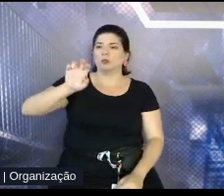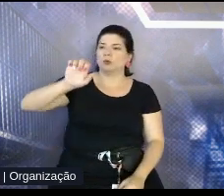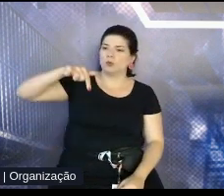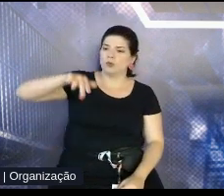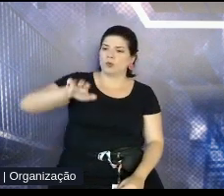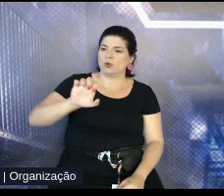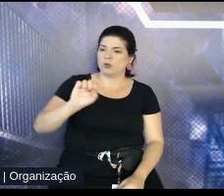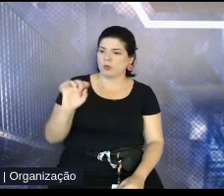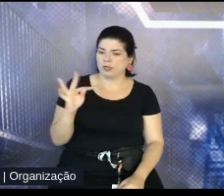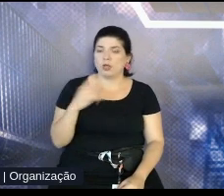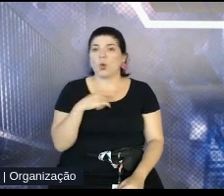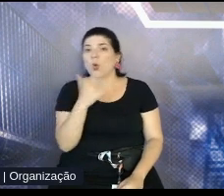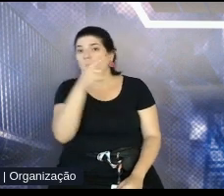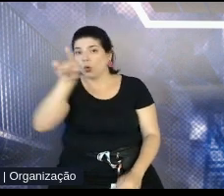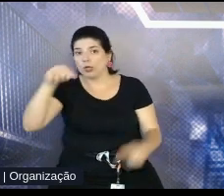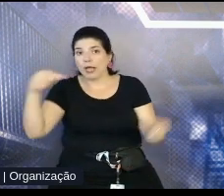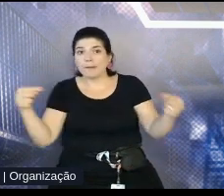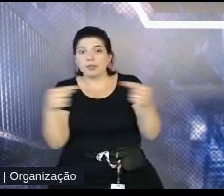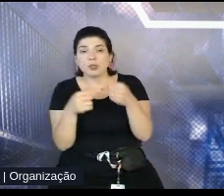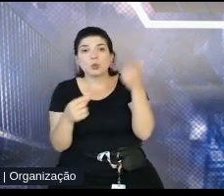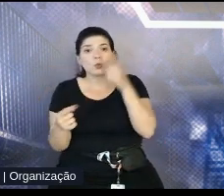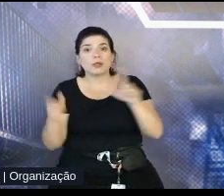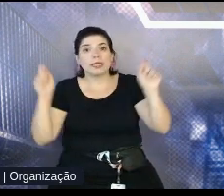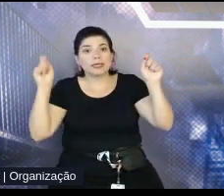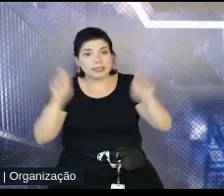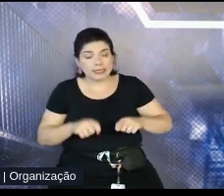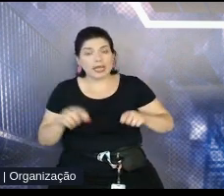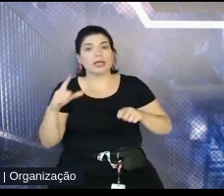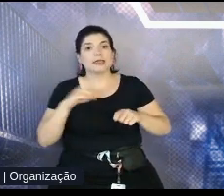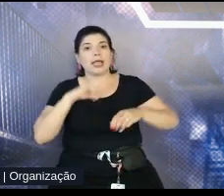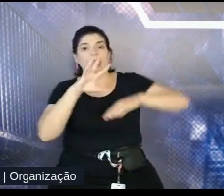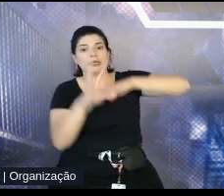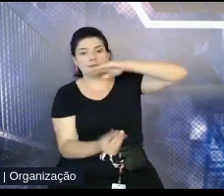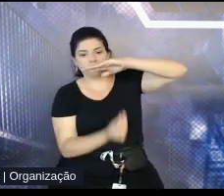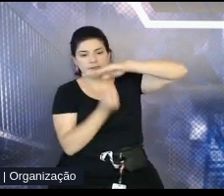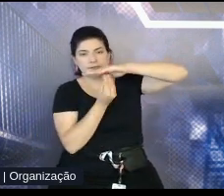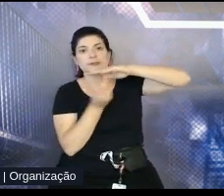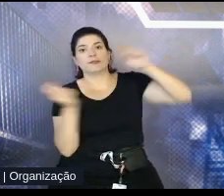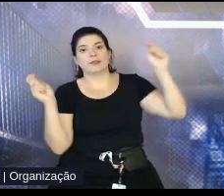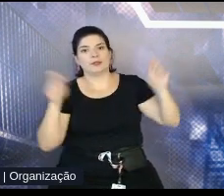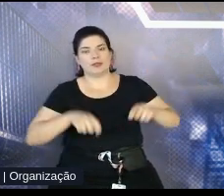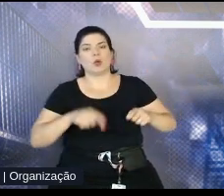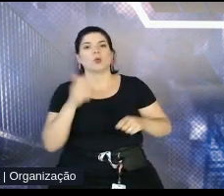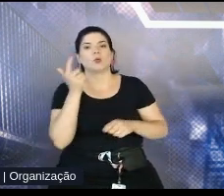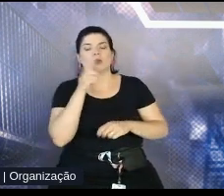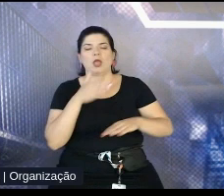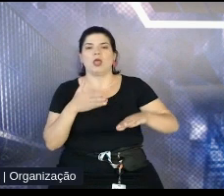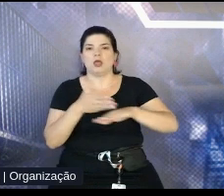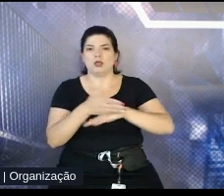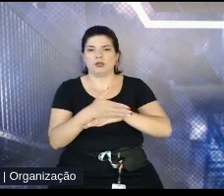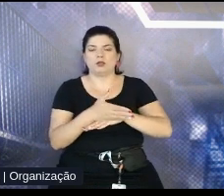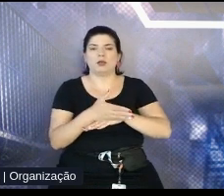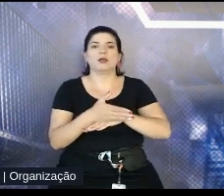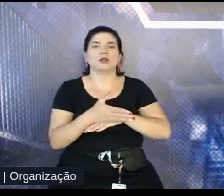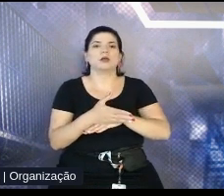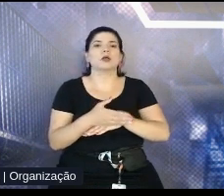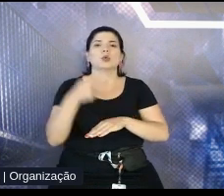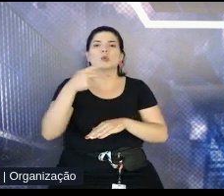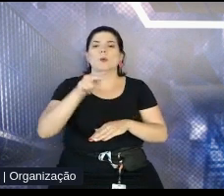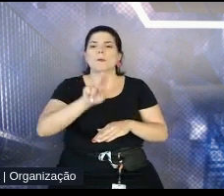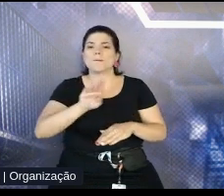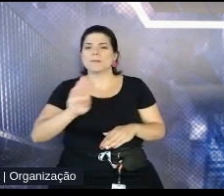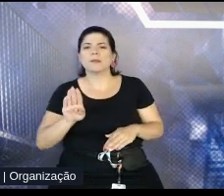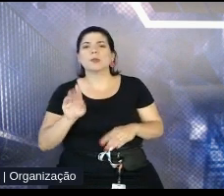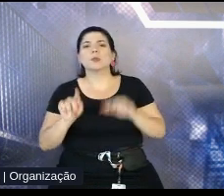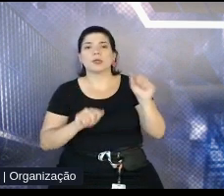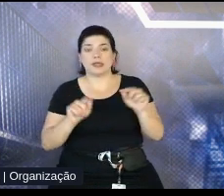outro ponto onde a gente consegue estar blocando essa implementação e a gente consegue estar auditando e dizendo, olha, falhas de acessibilidade